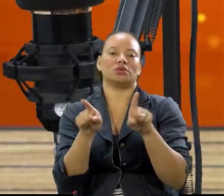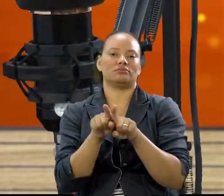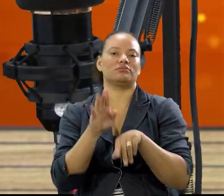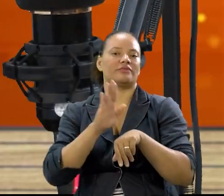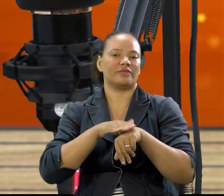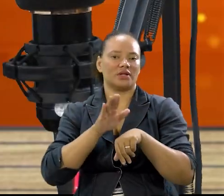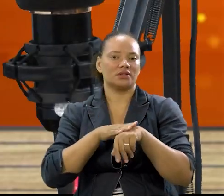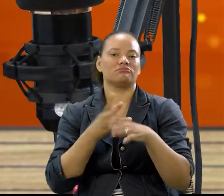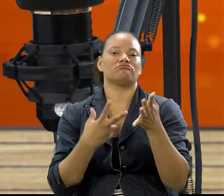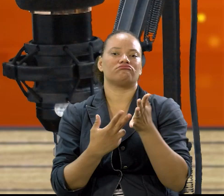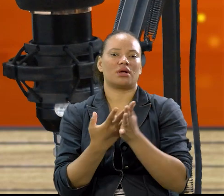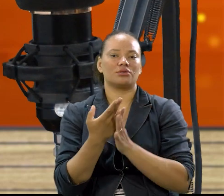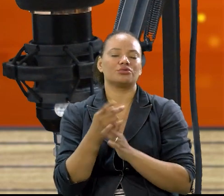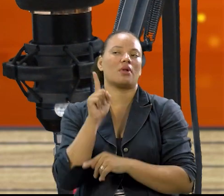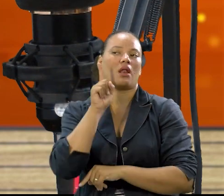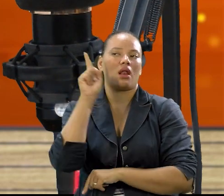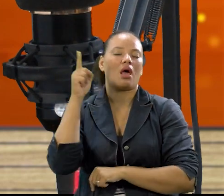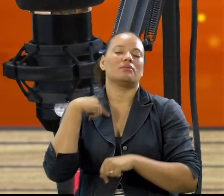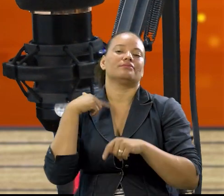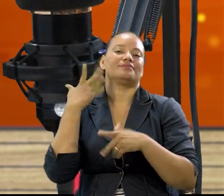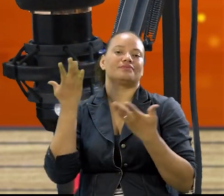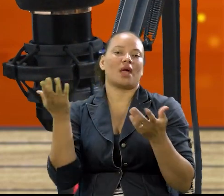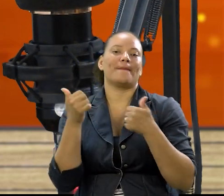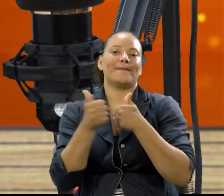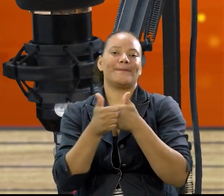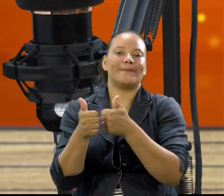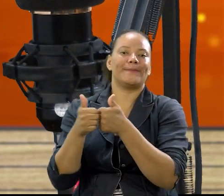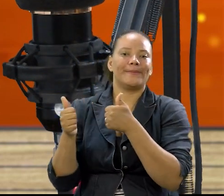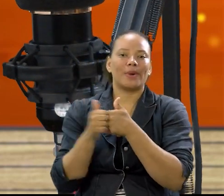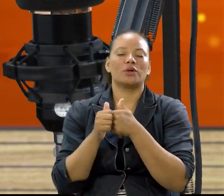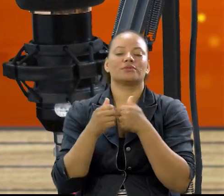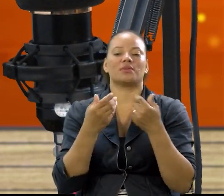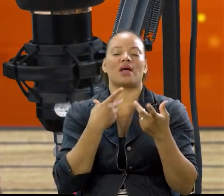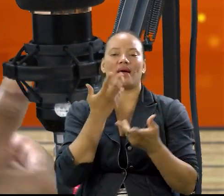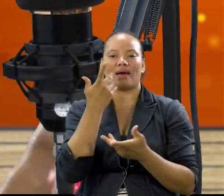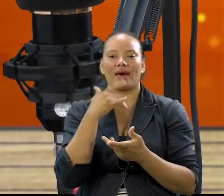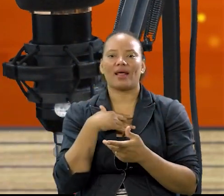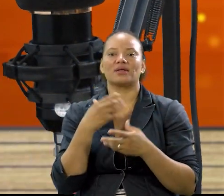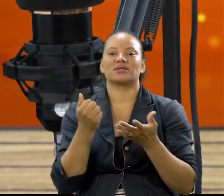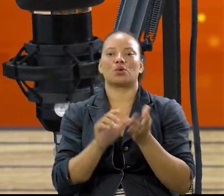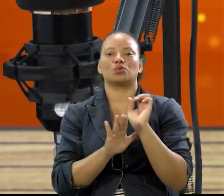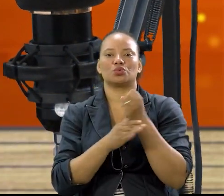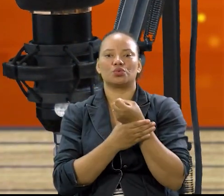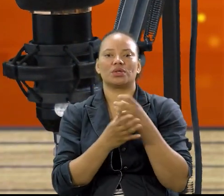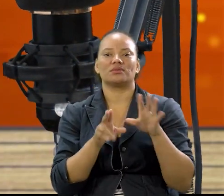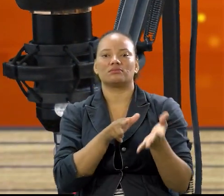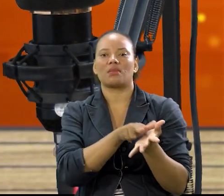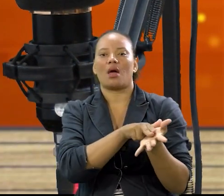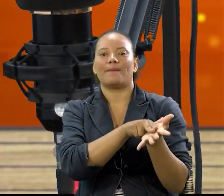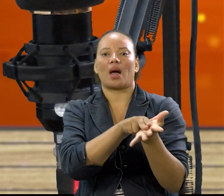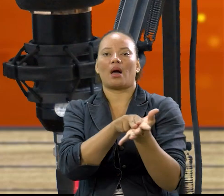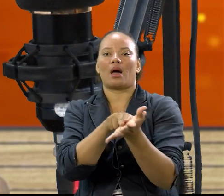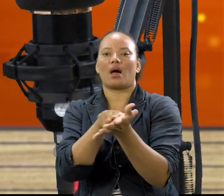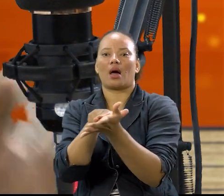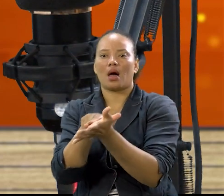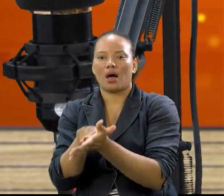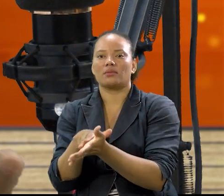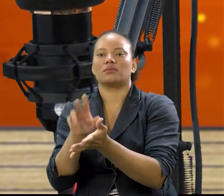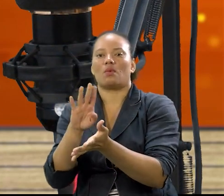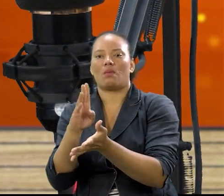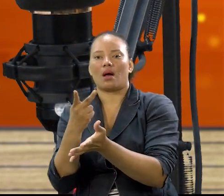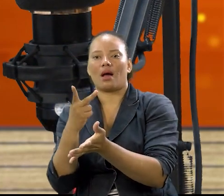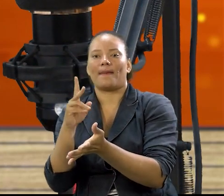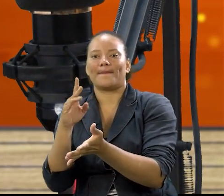crianças são realizadas no HB que o hospital é próximo né As crianças são levadas com segurança né para lá e depois que